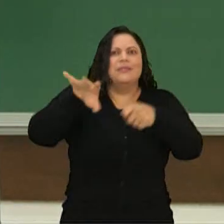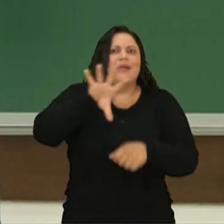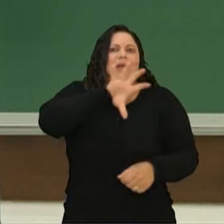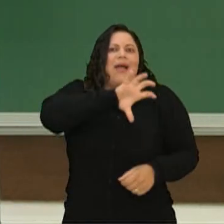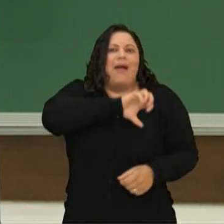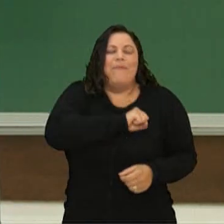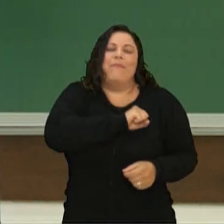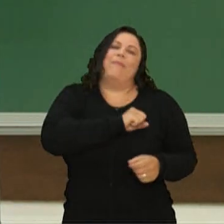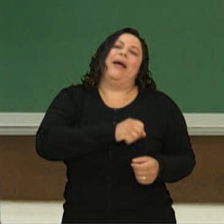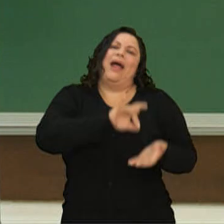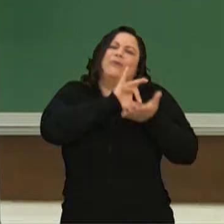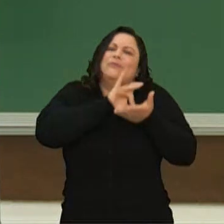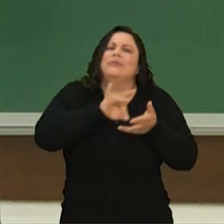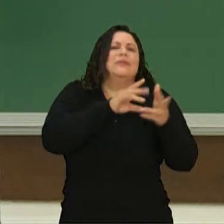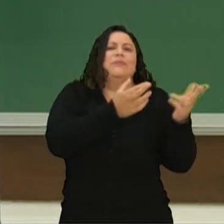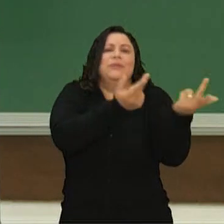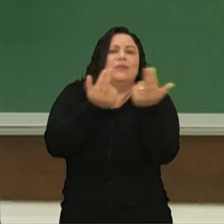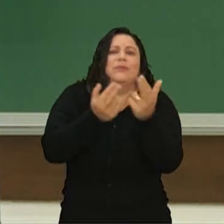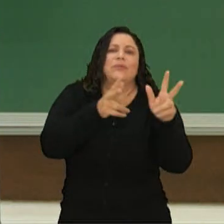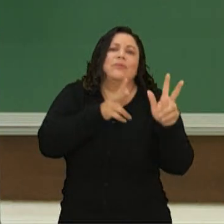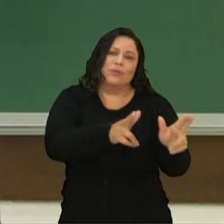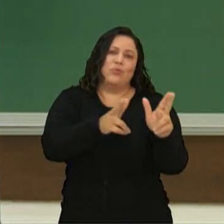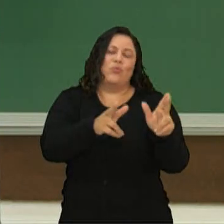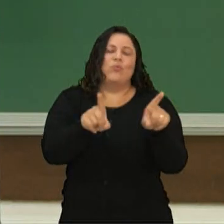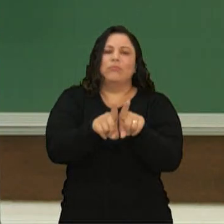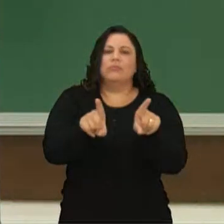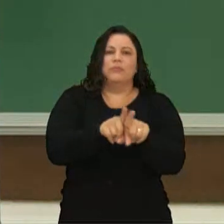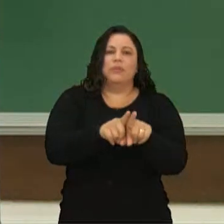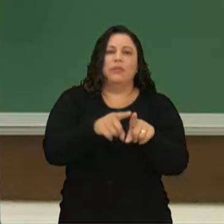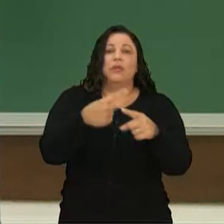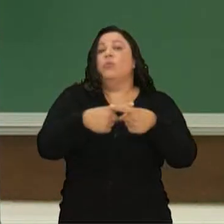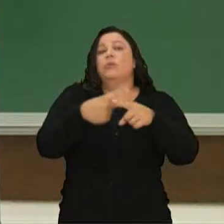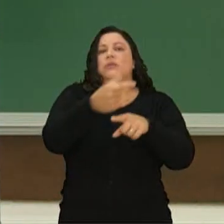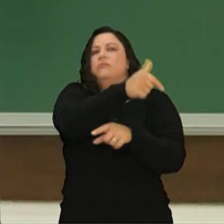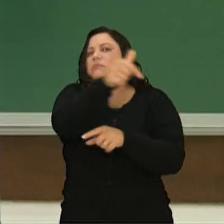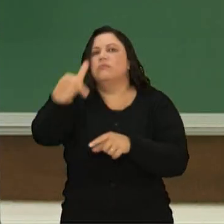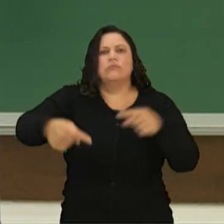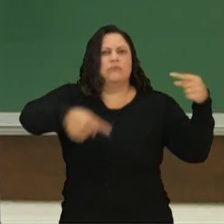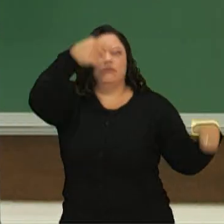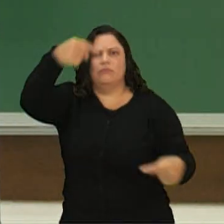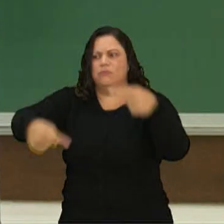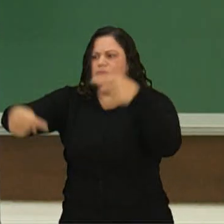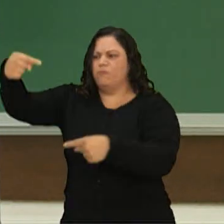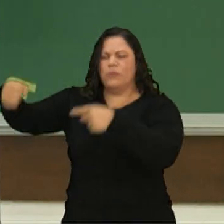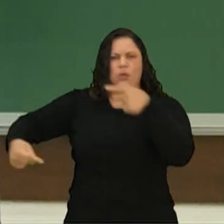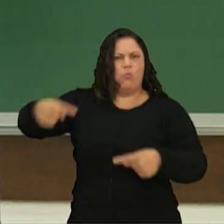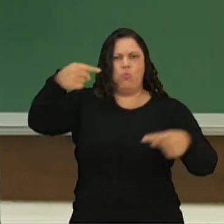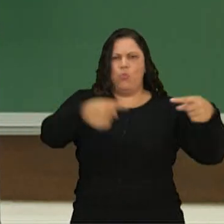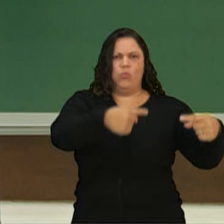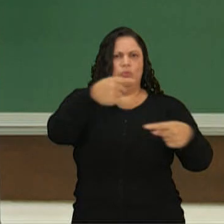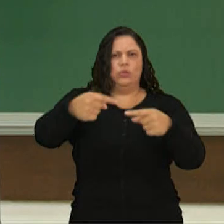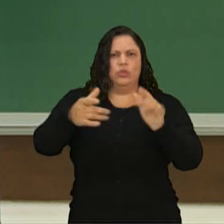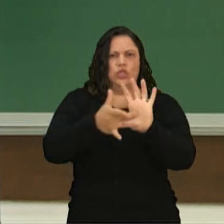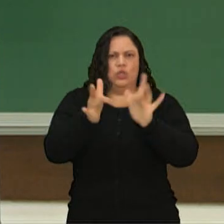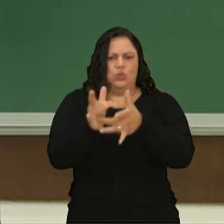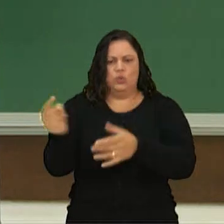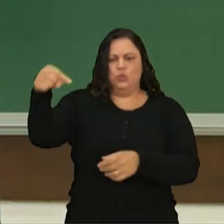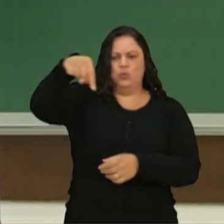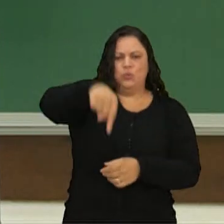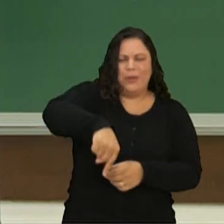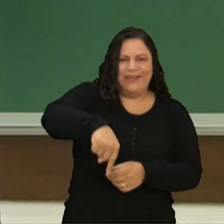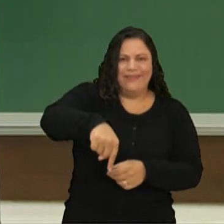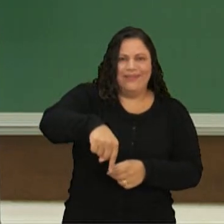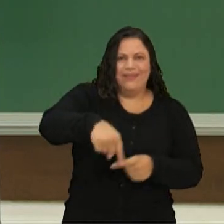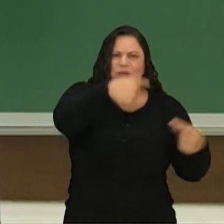não coloca, de fato, uma questão política. Tá? Jesus não veio por uma questão política, como eu falei. Ele veio para